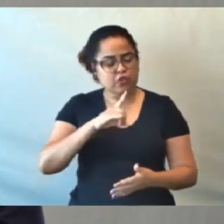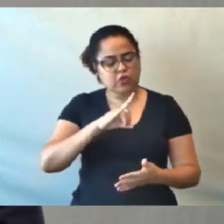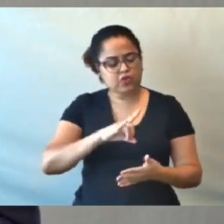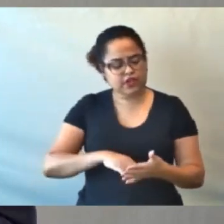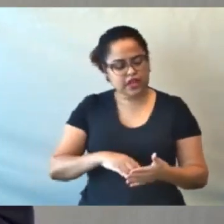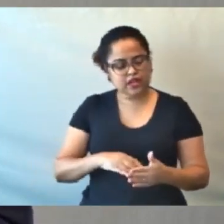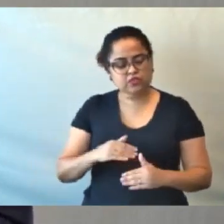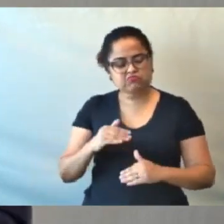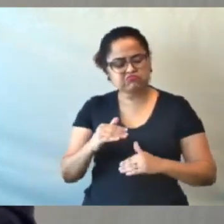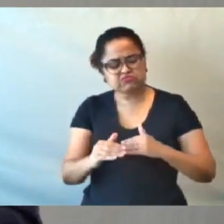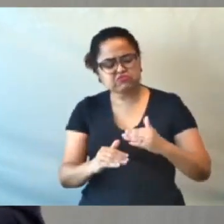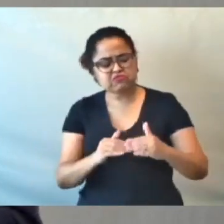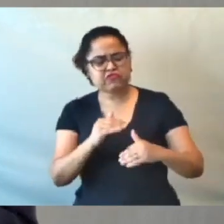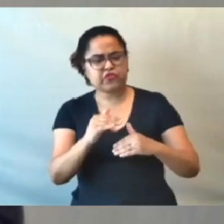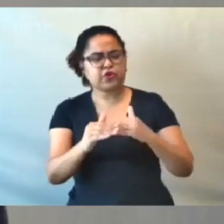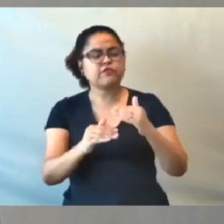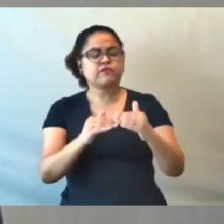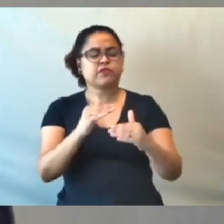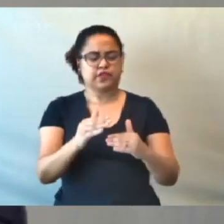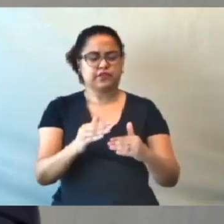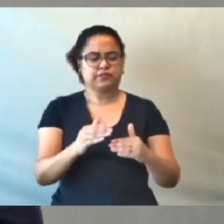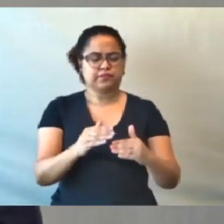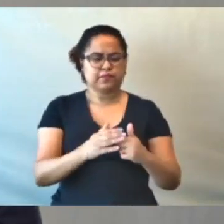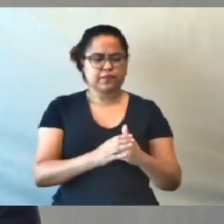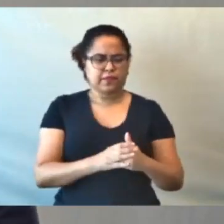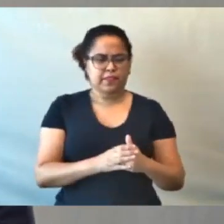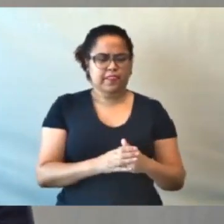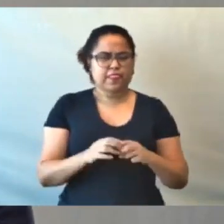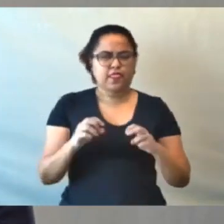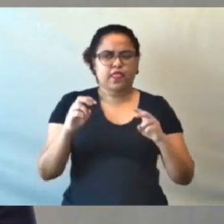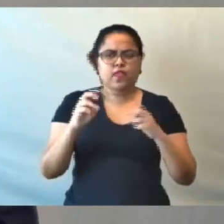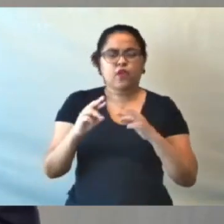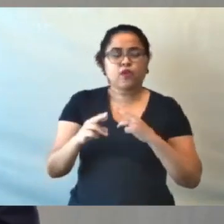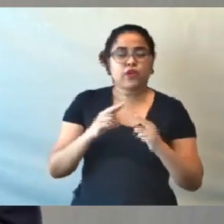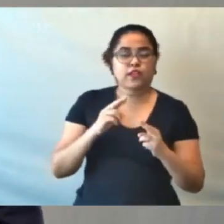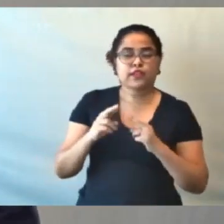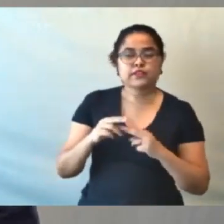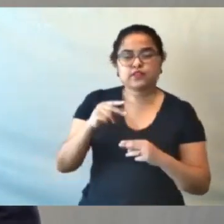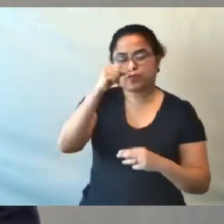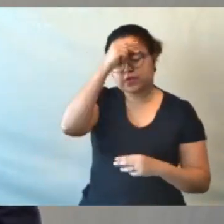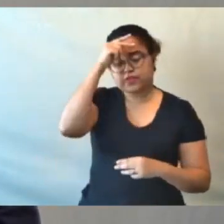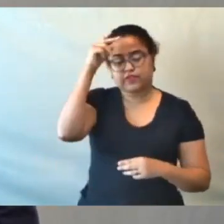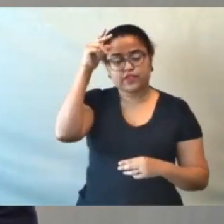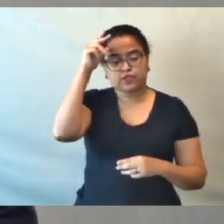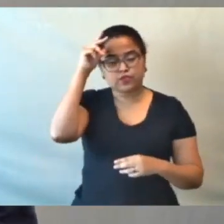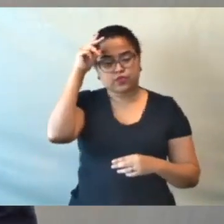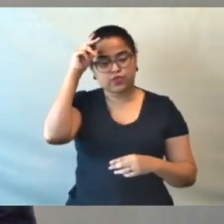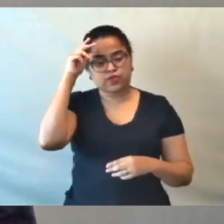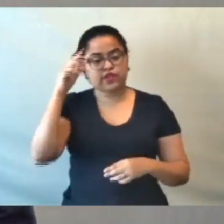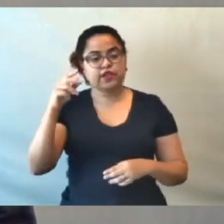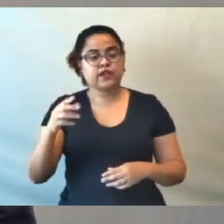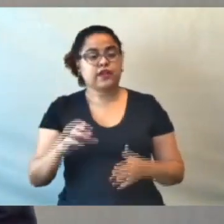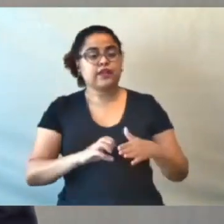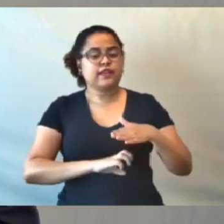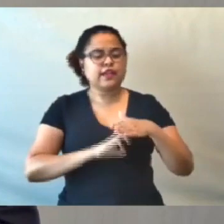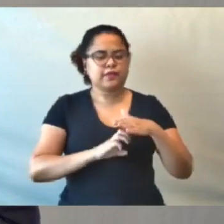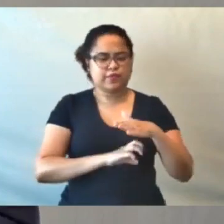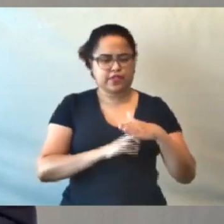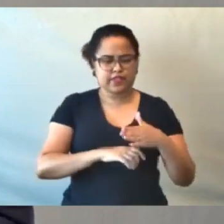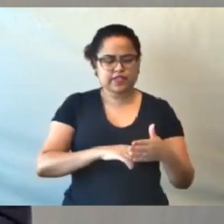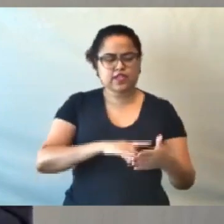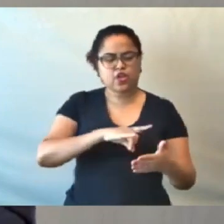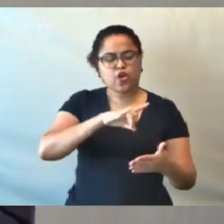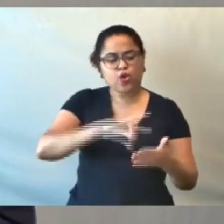vigor com relação à prefeitura e à empresa contratada para aplicar o combo FosLock com EasyLimp.